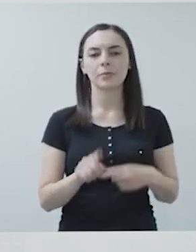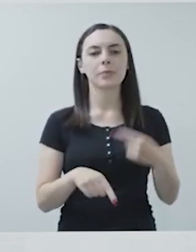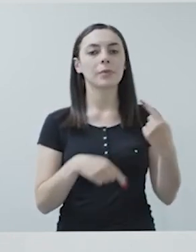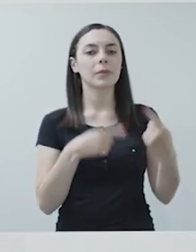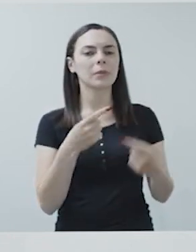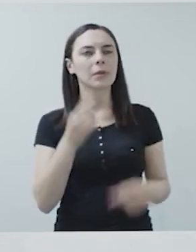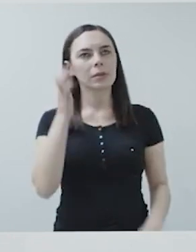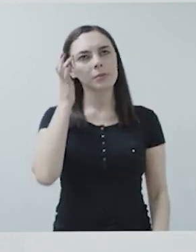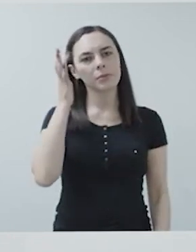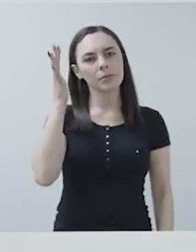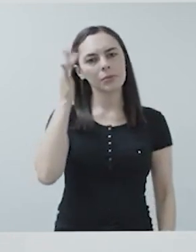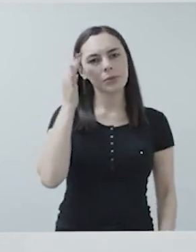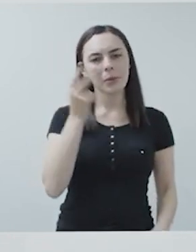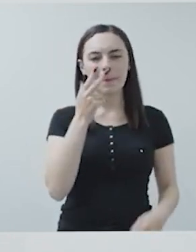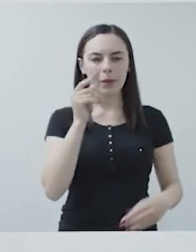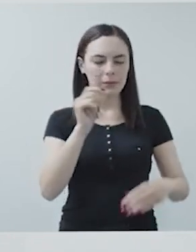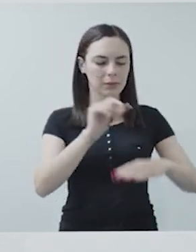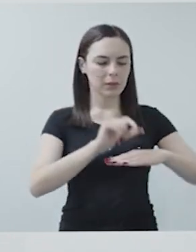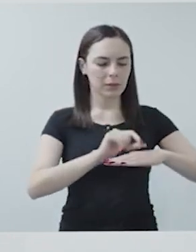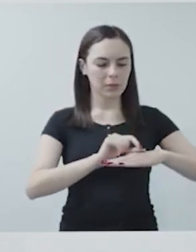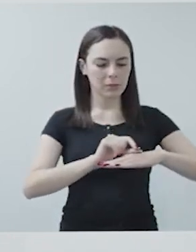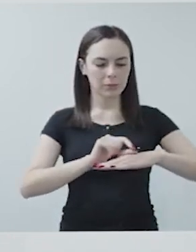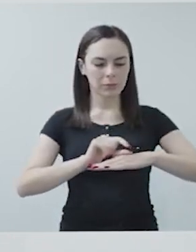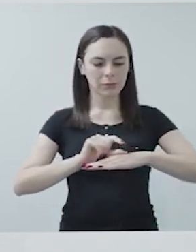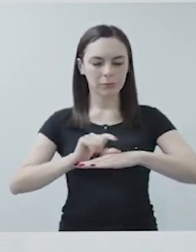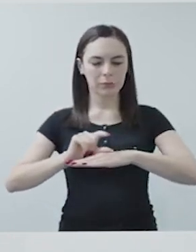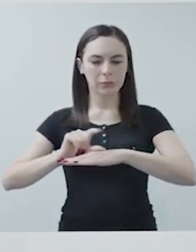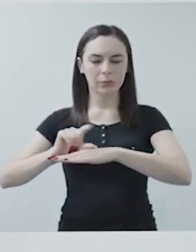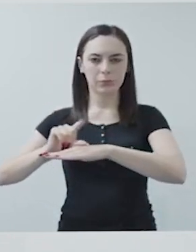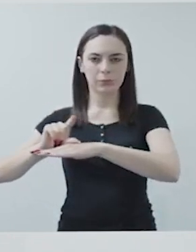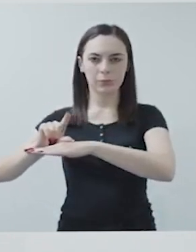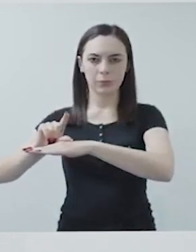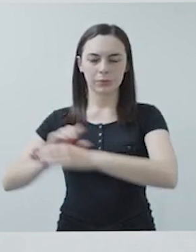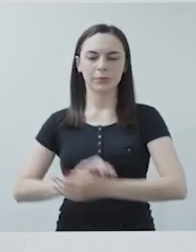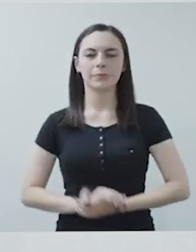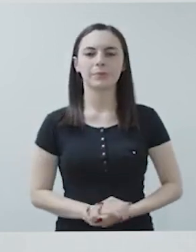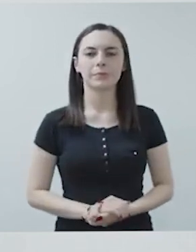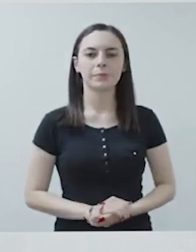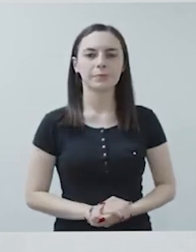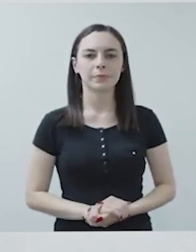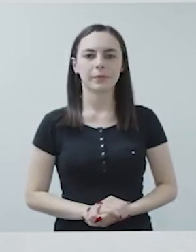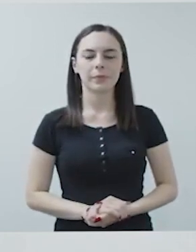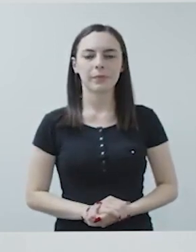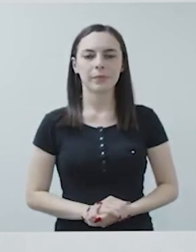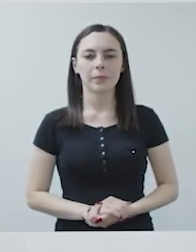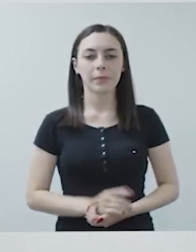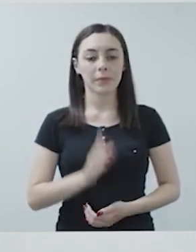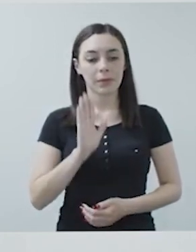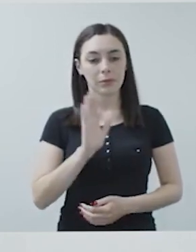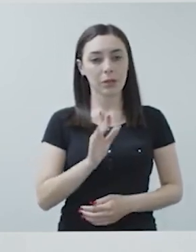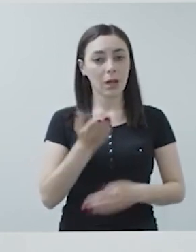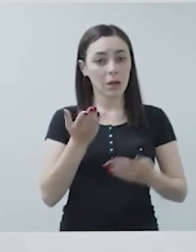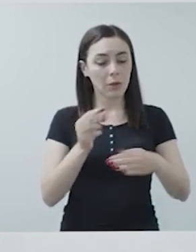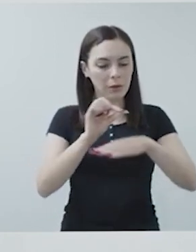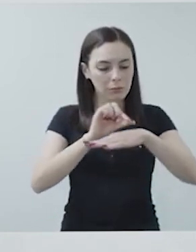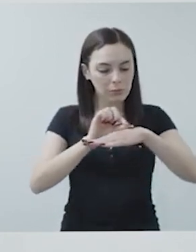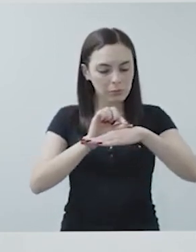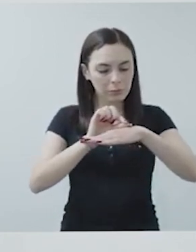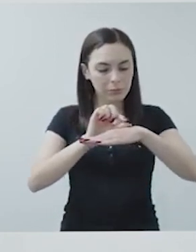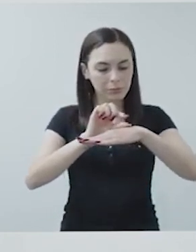tem que imaginar como se estivesse enchendo os copos aos pouquinhos. Então, a gente encheu um pouquinho esse